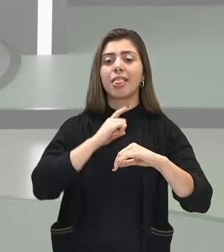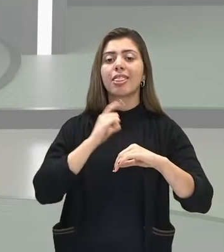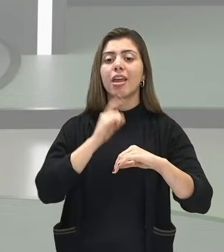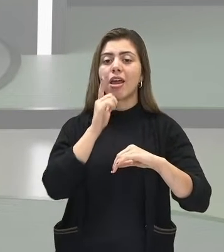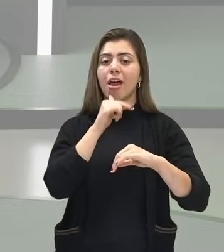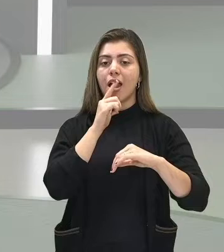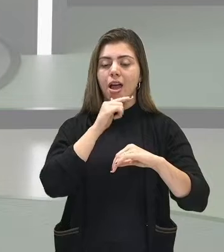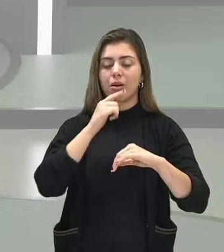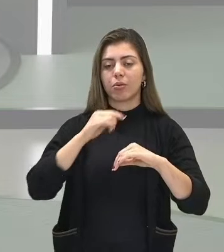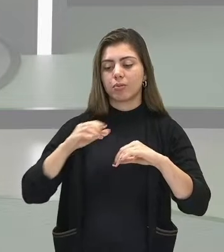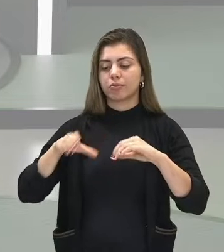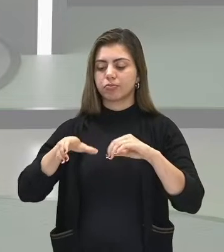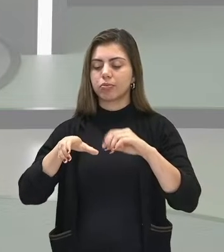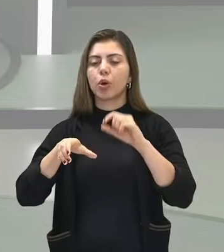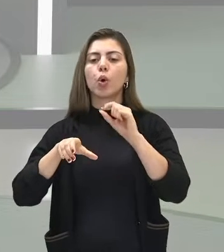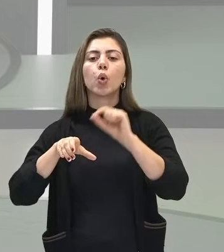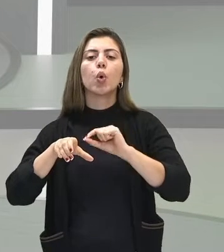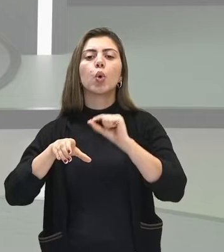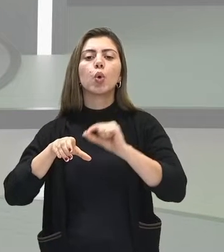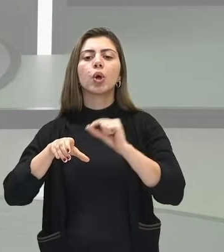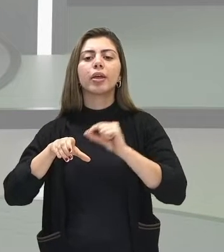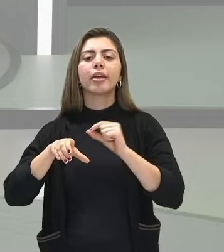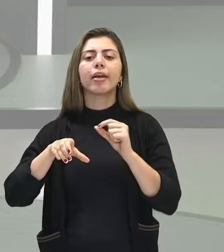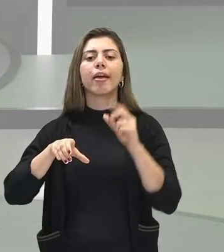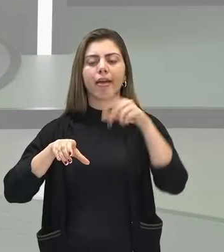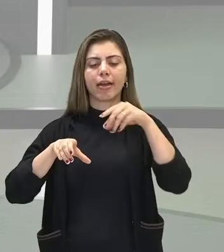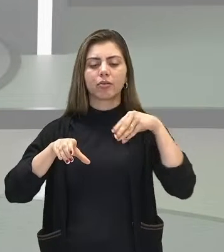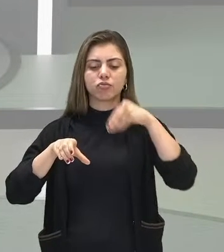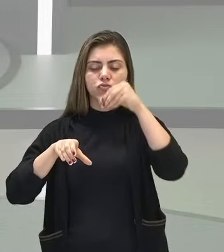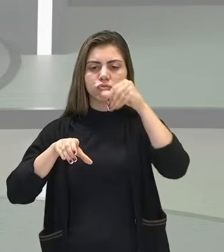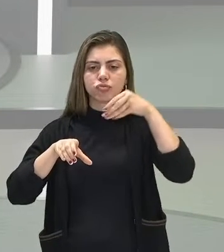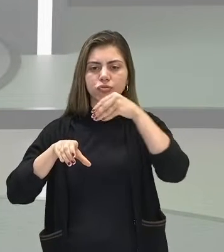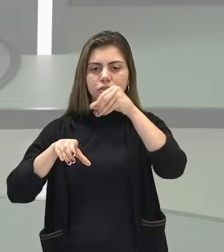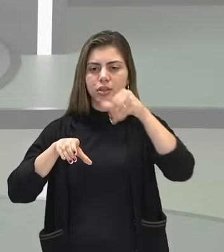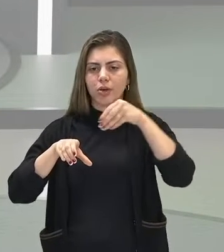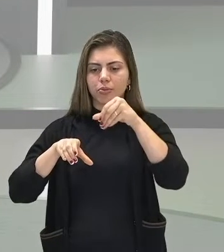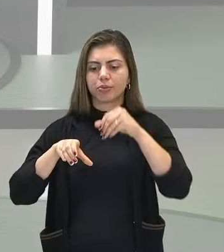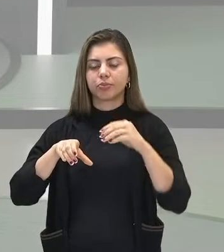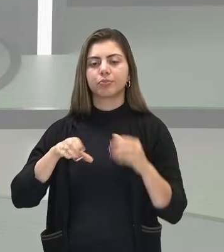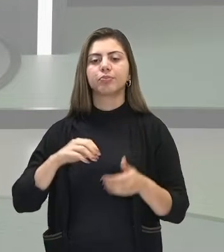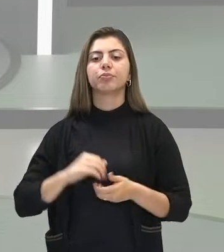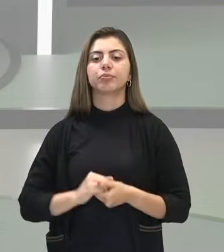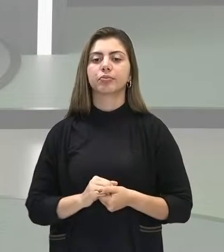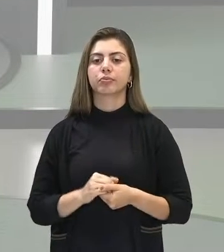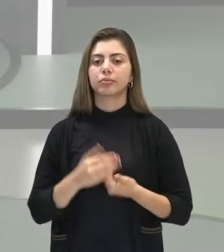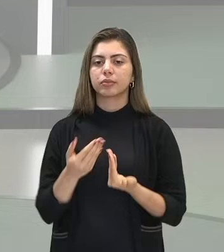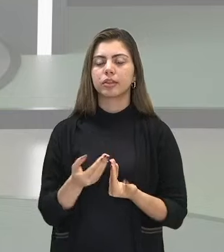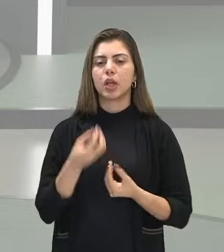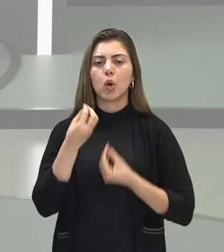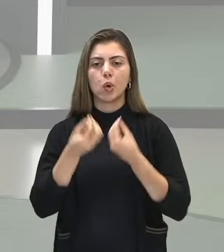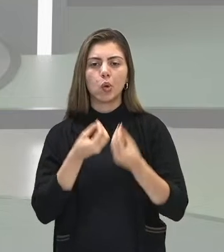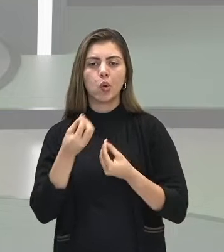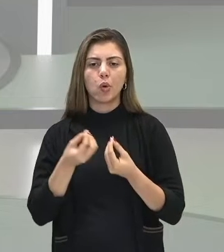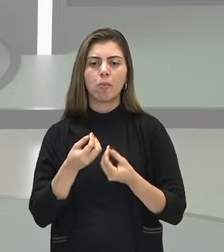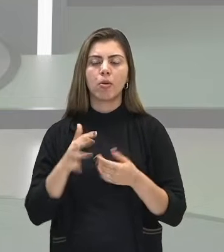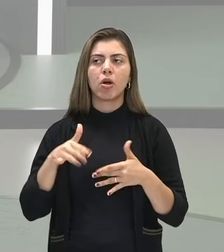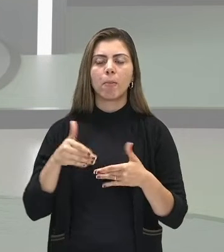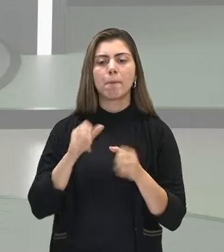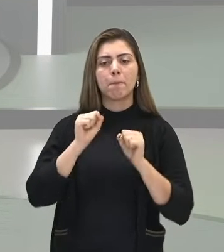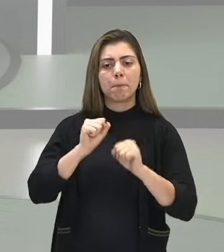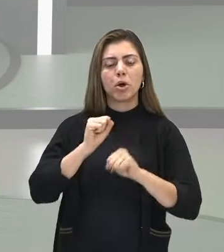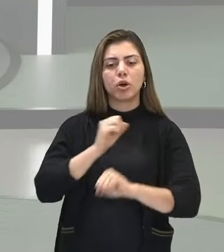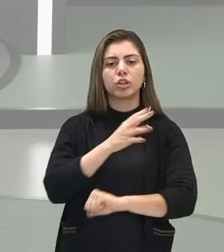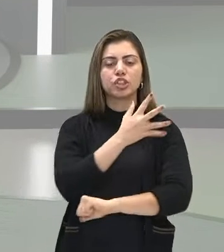água líquida e um outro contendo sal, que absorve